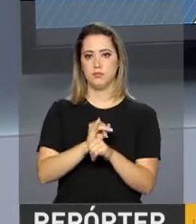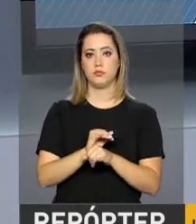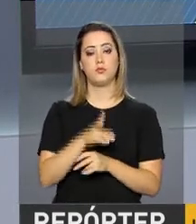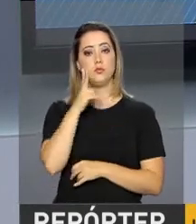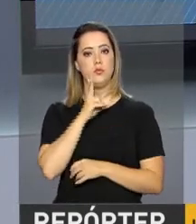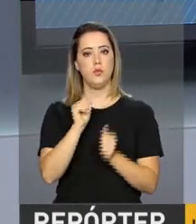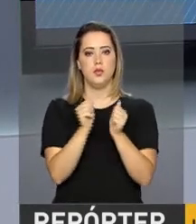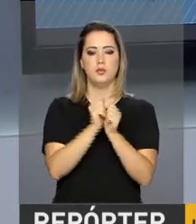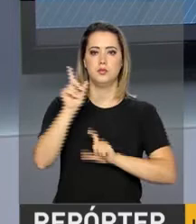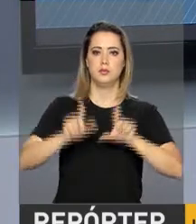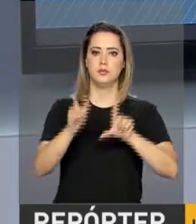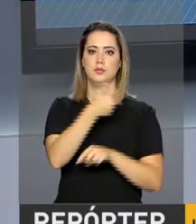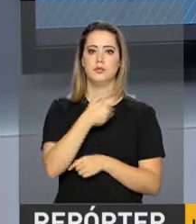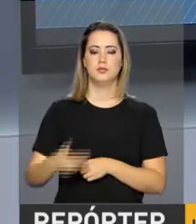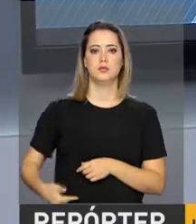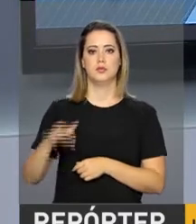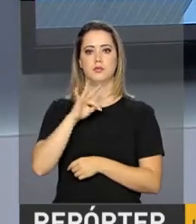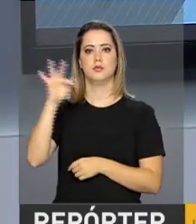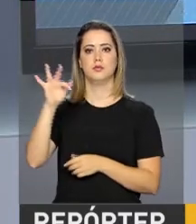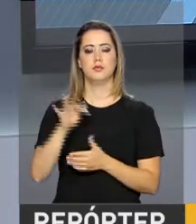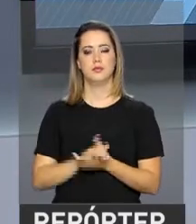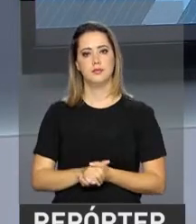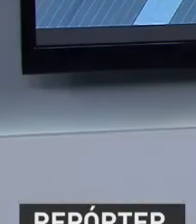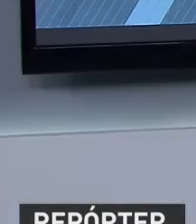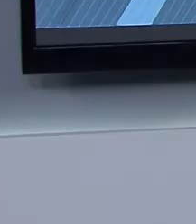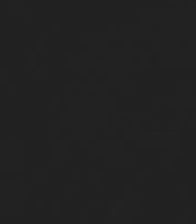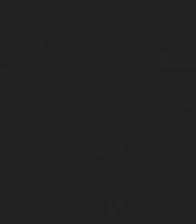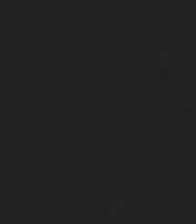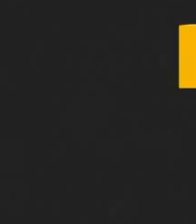e continue aqui na nbr a tv do governo federal